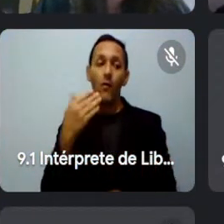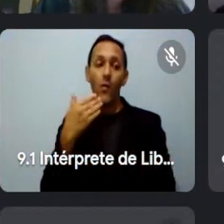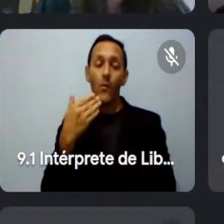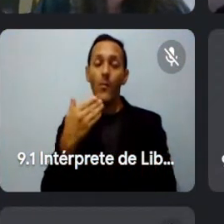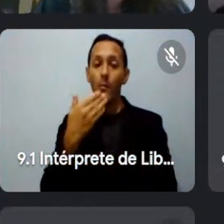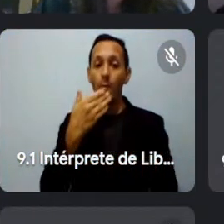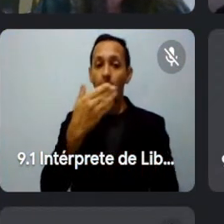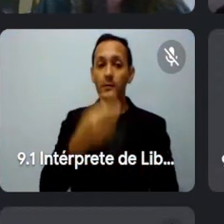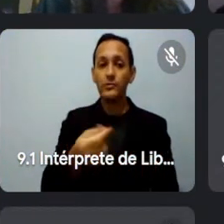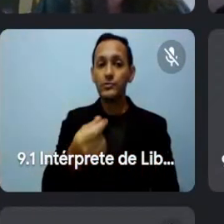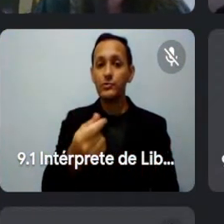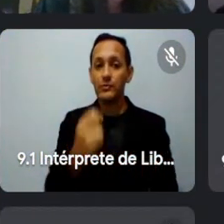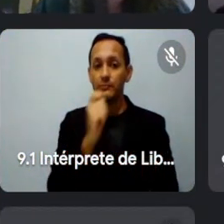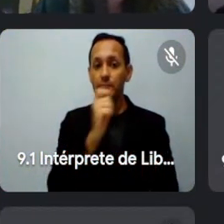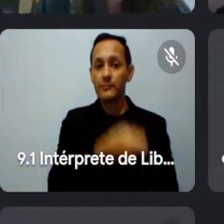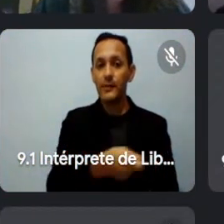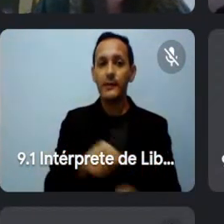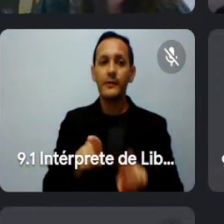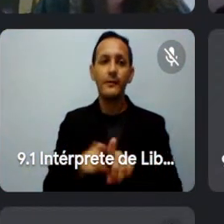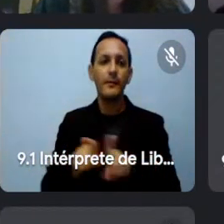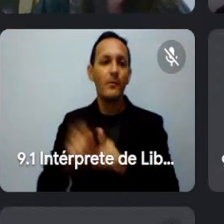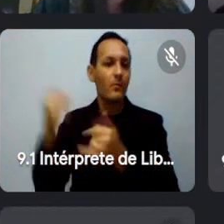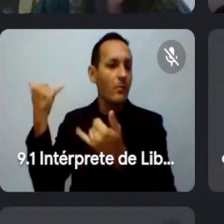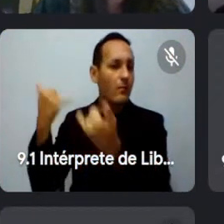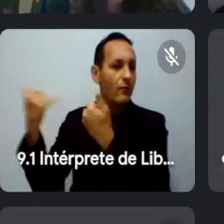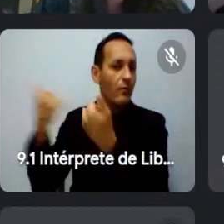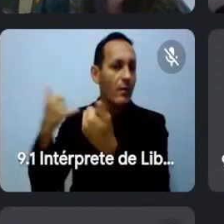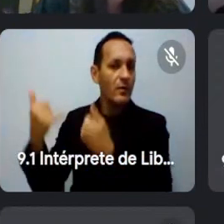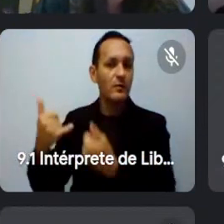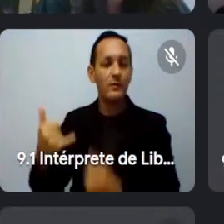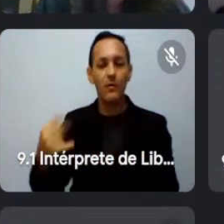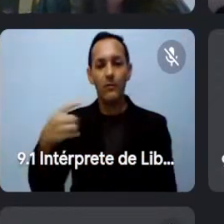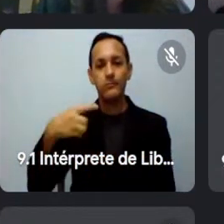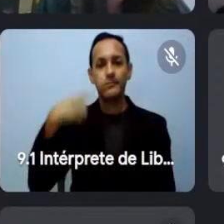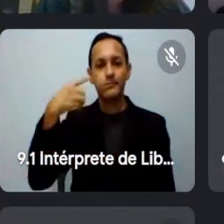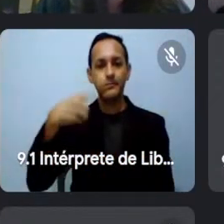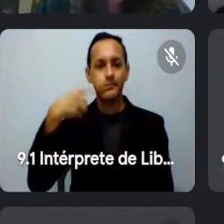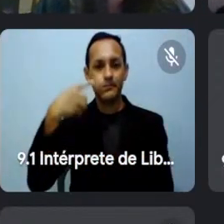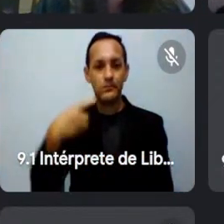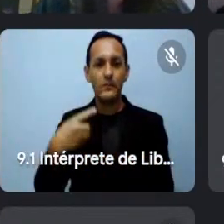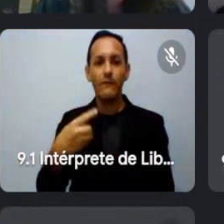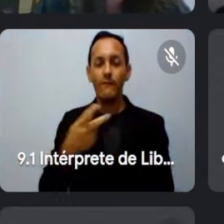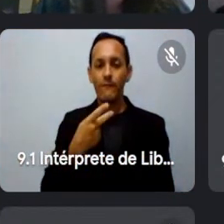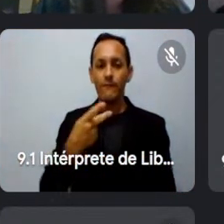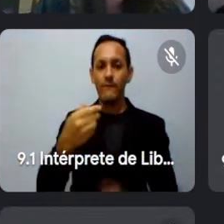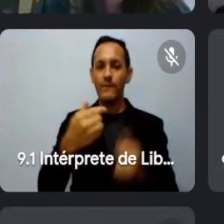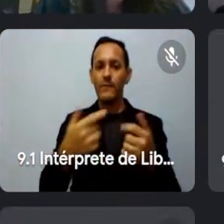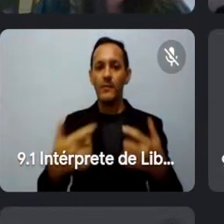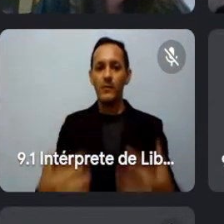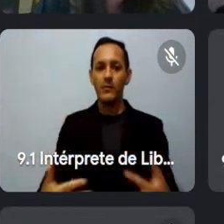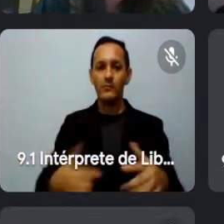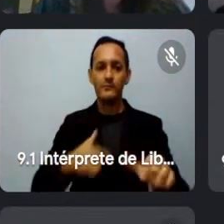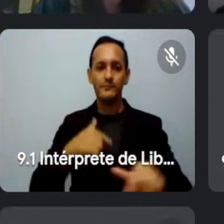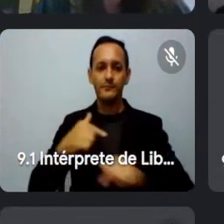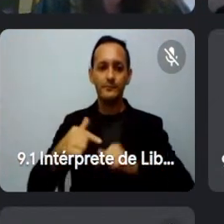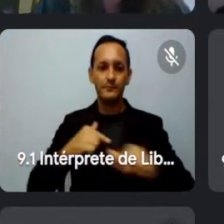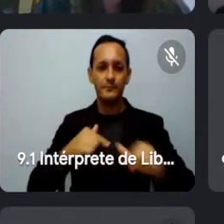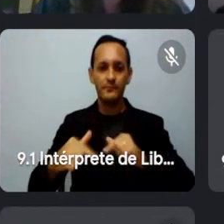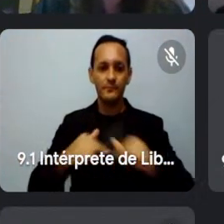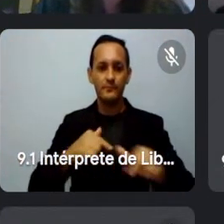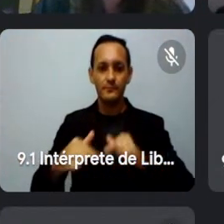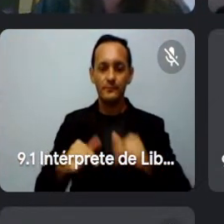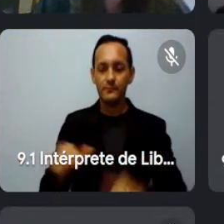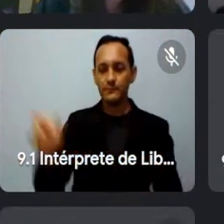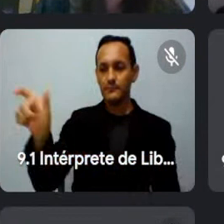informante é que esse é se o Nobre advogado falou da Tribuna e teria trabalhado para